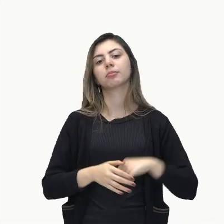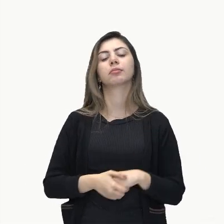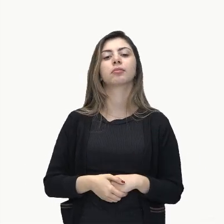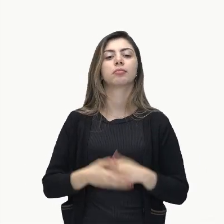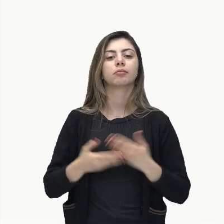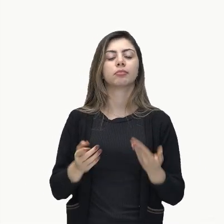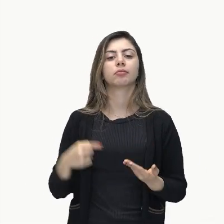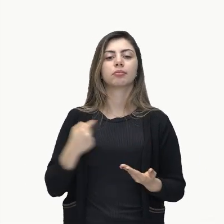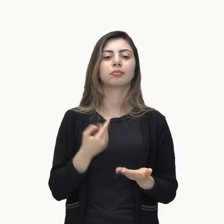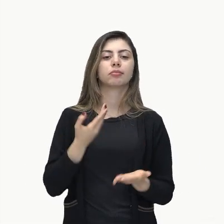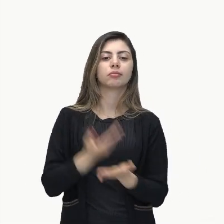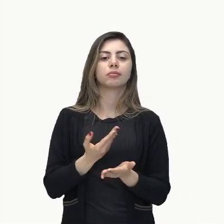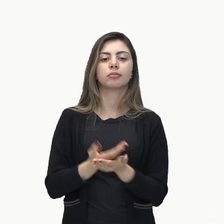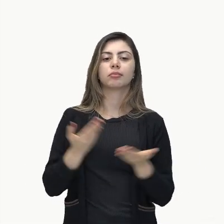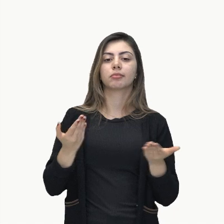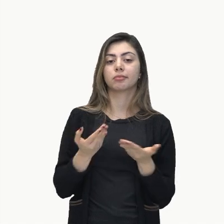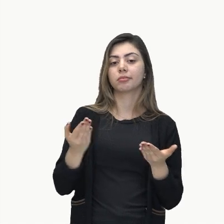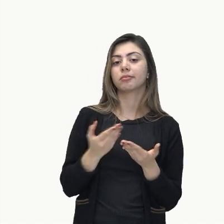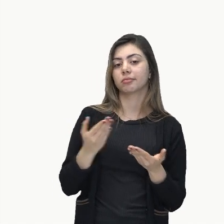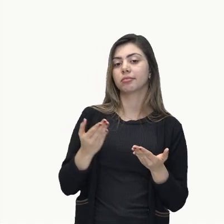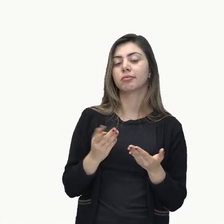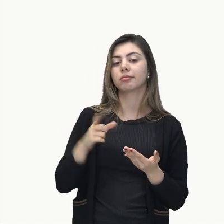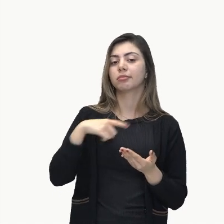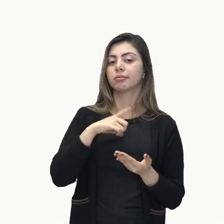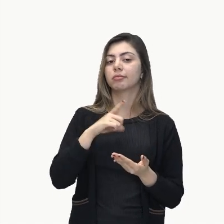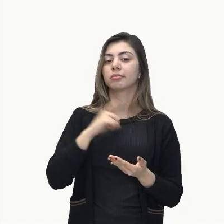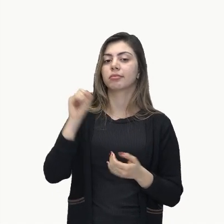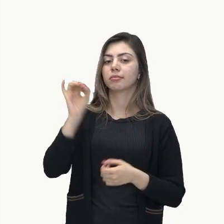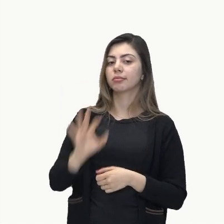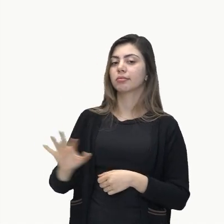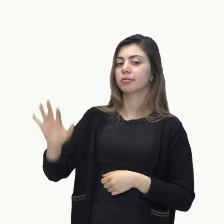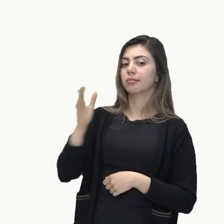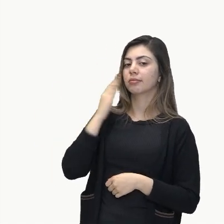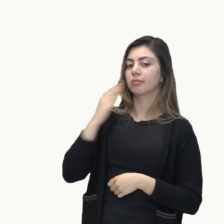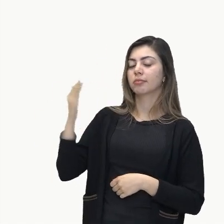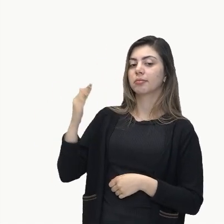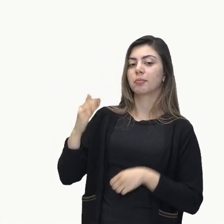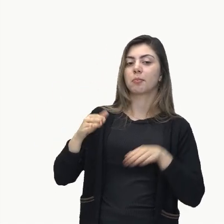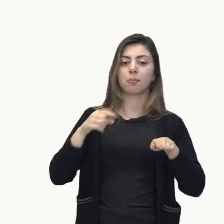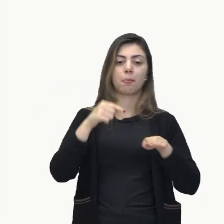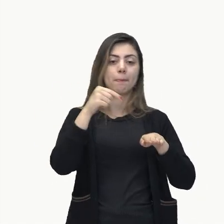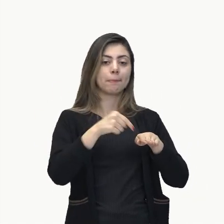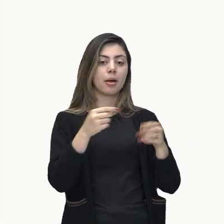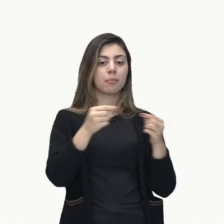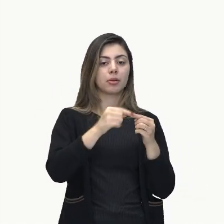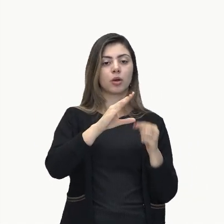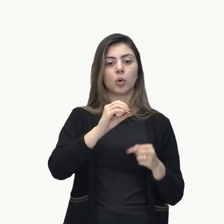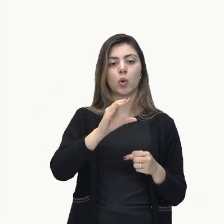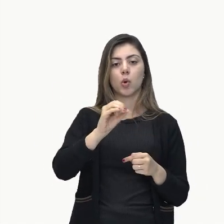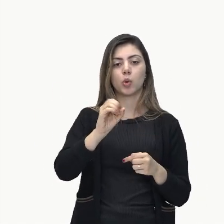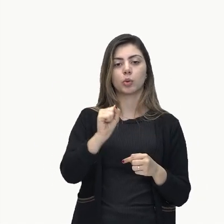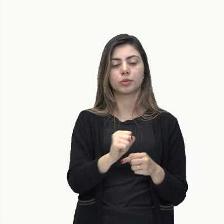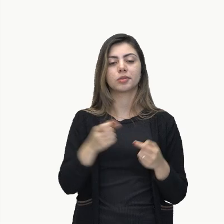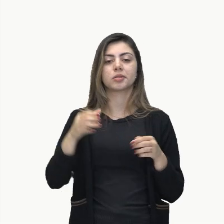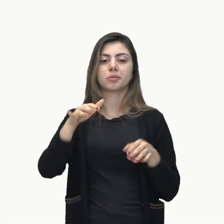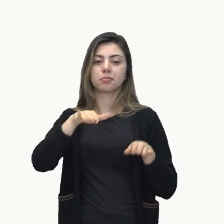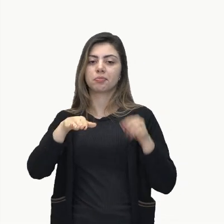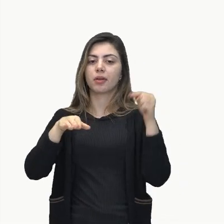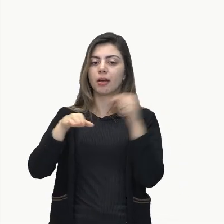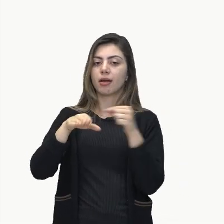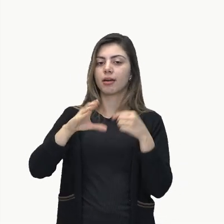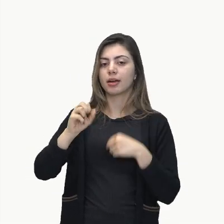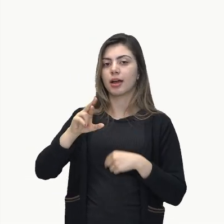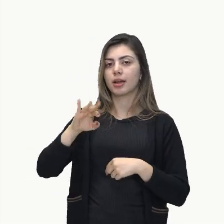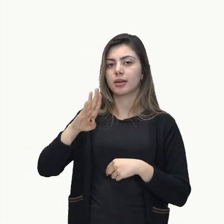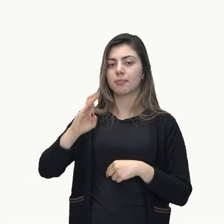do Caribe, nós temos essa região aqui, ó, placa de Cocos, placa do Caribe, tudo